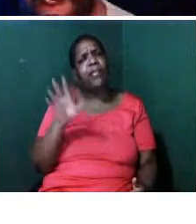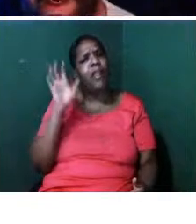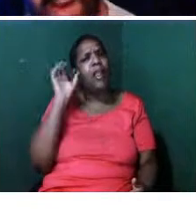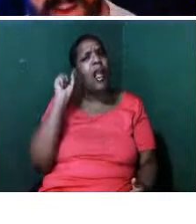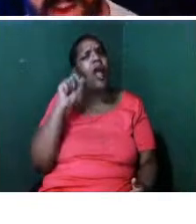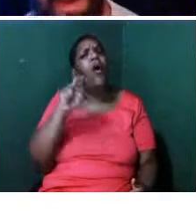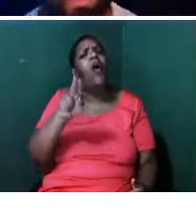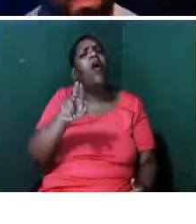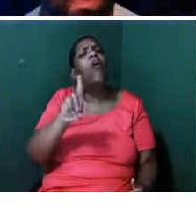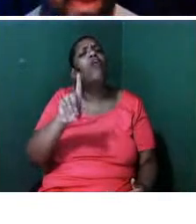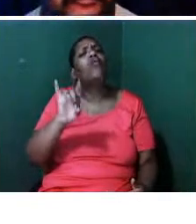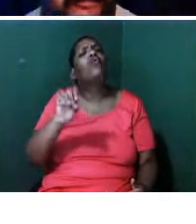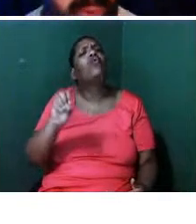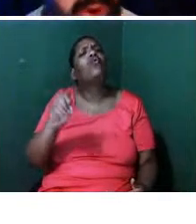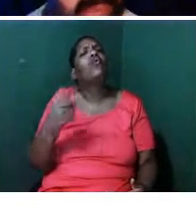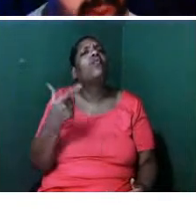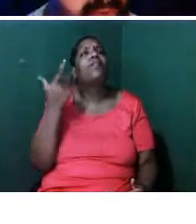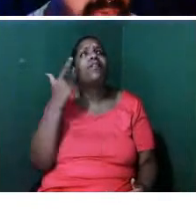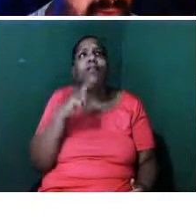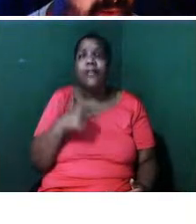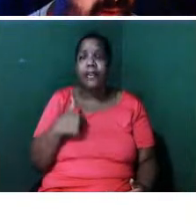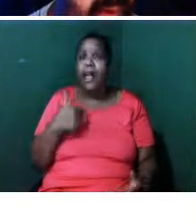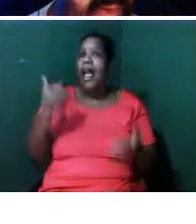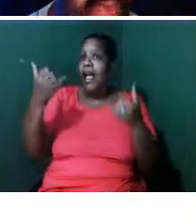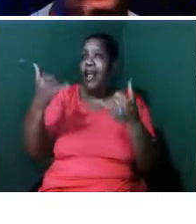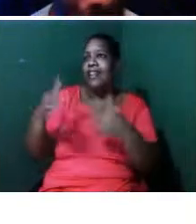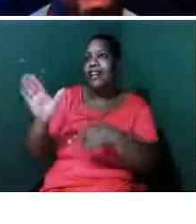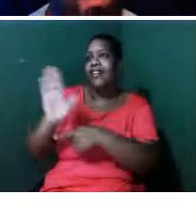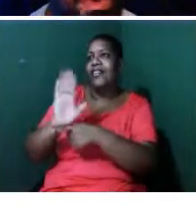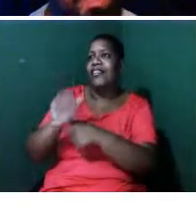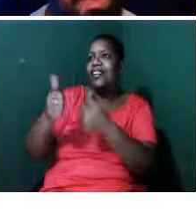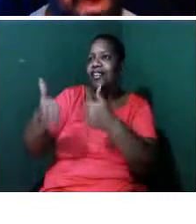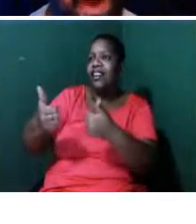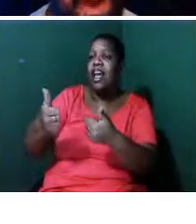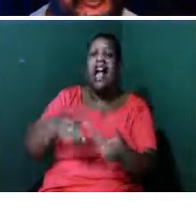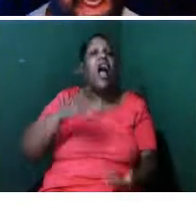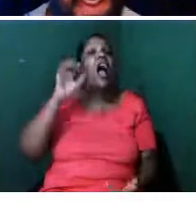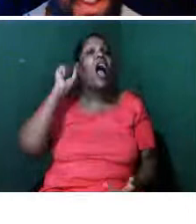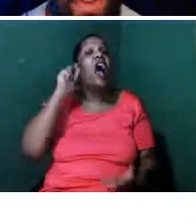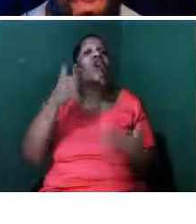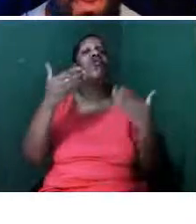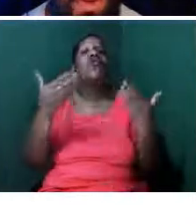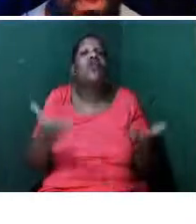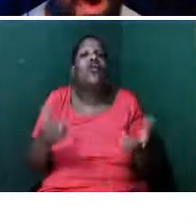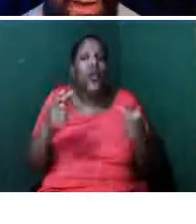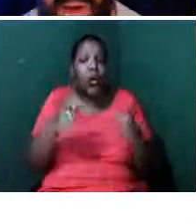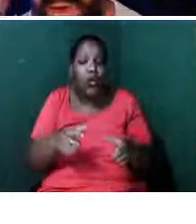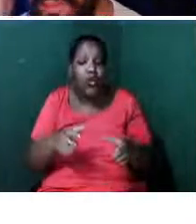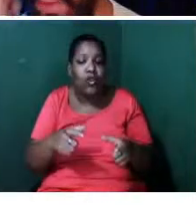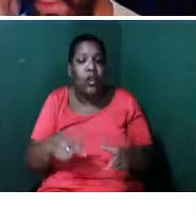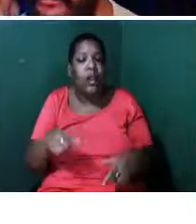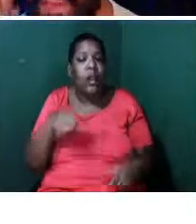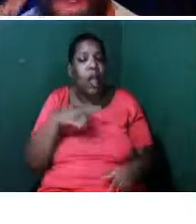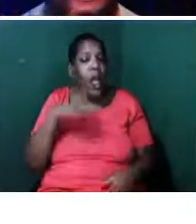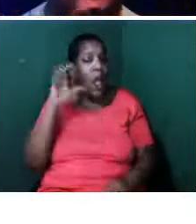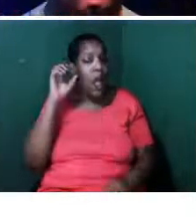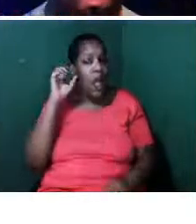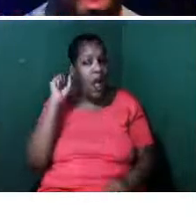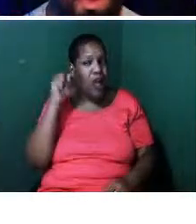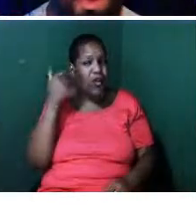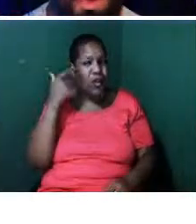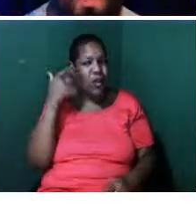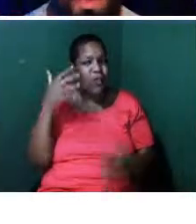porque né sente não como é que baixa vídeo agora eu quero saber onde é que baixa áudio Oi e o áudio é uma coisa muito